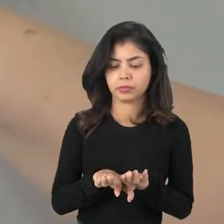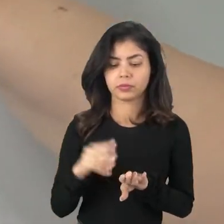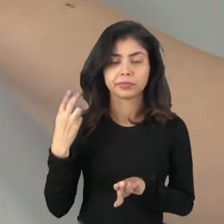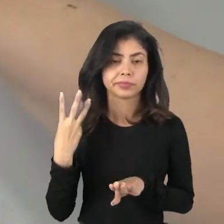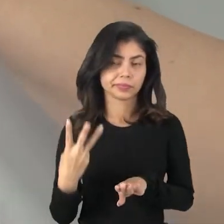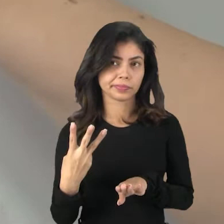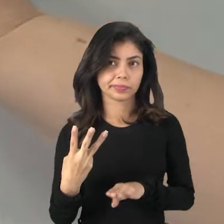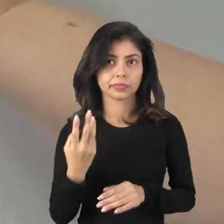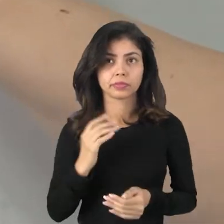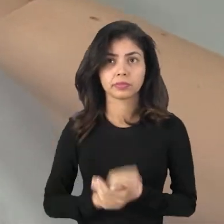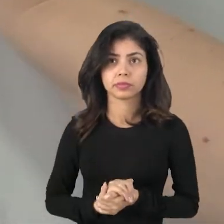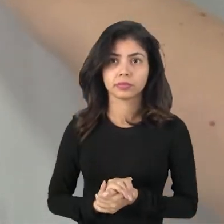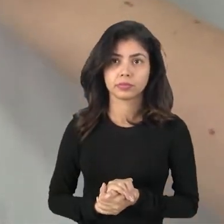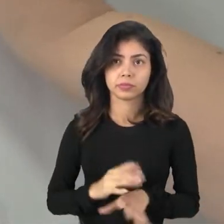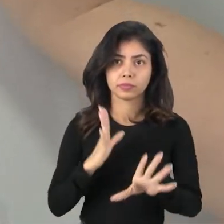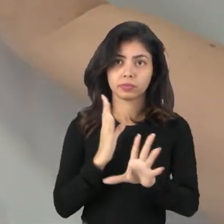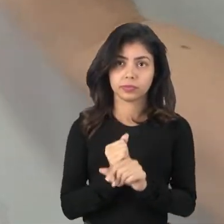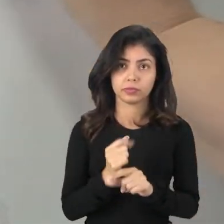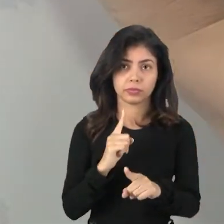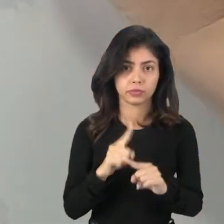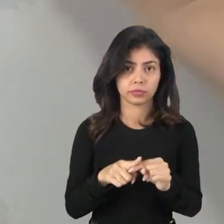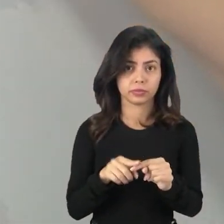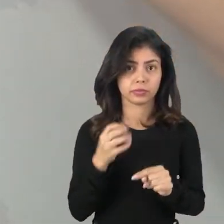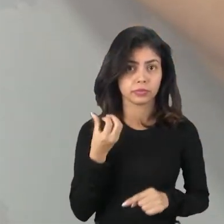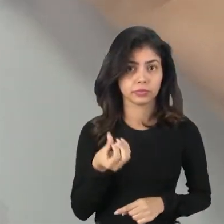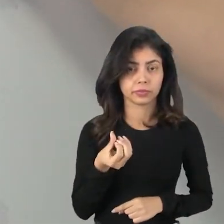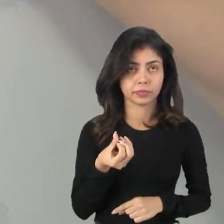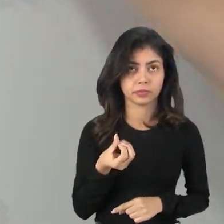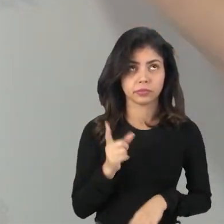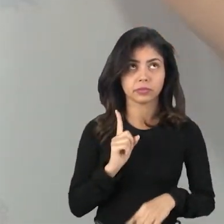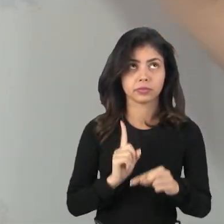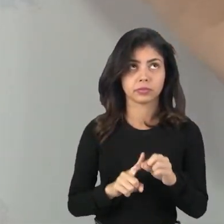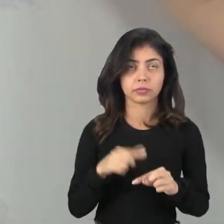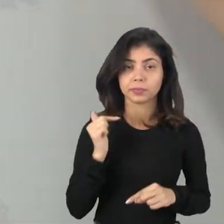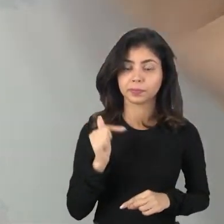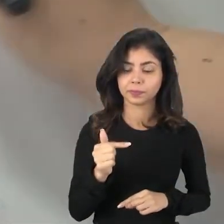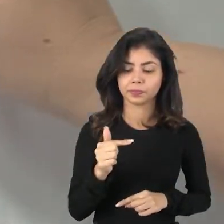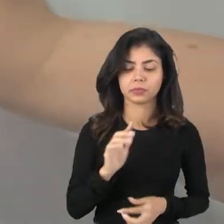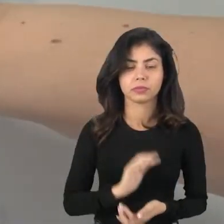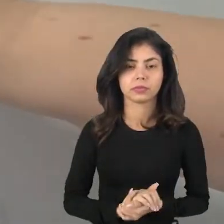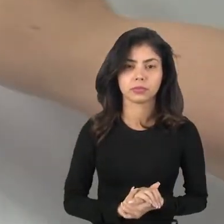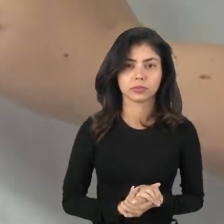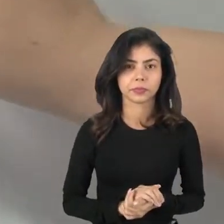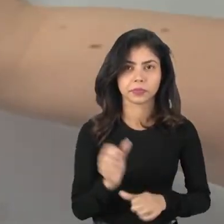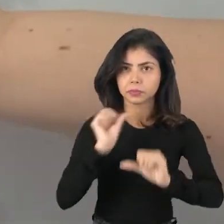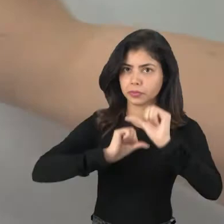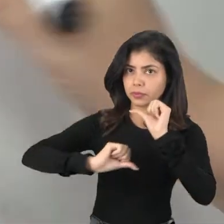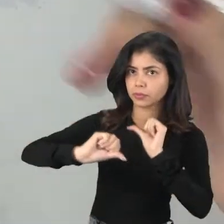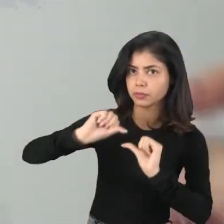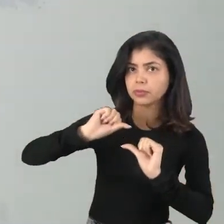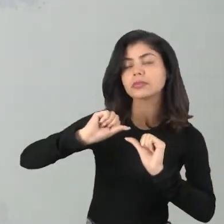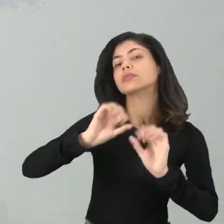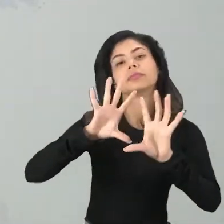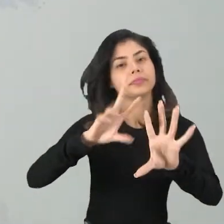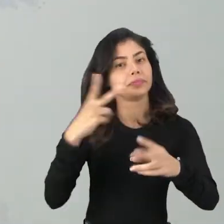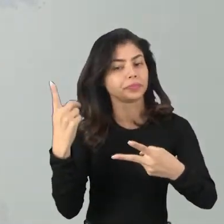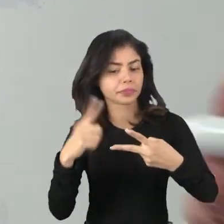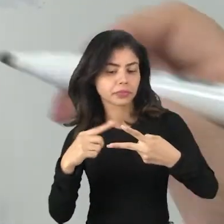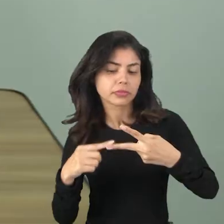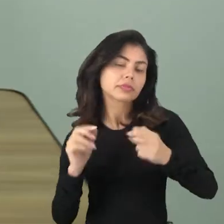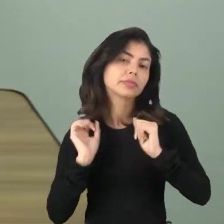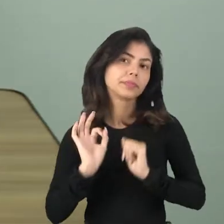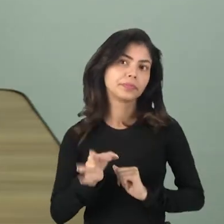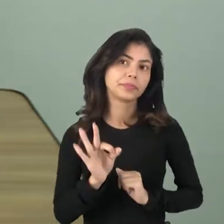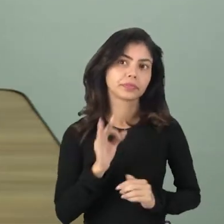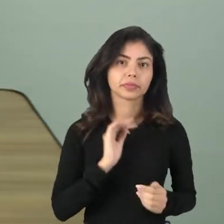pegar o três mas seis mas sete eu só investir esses